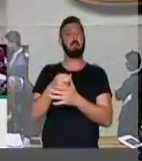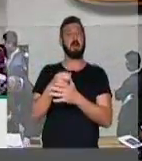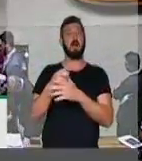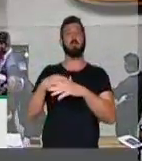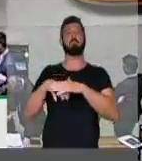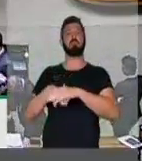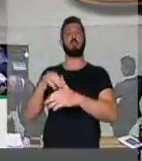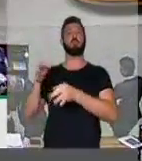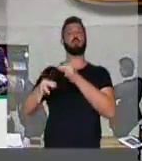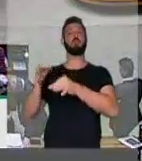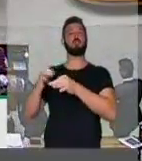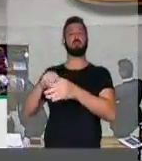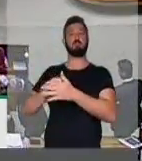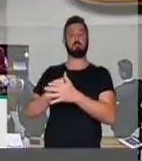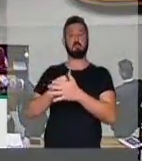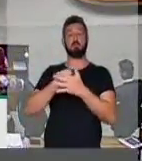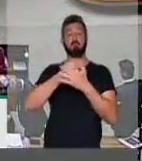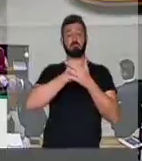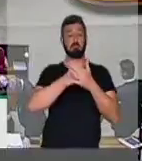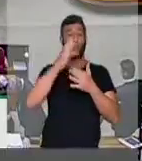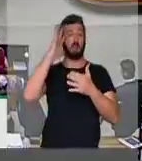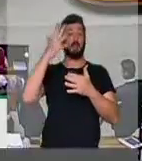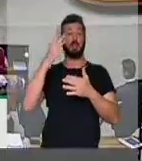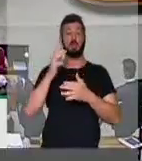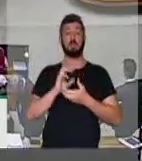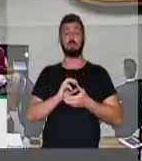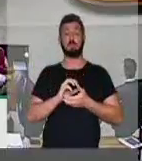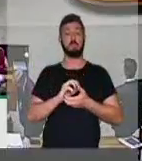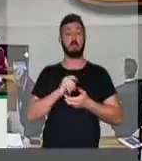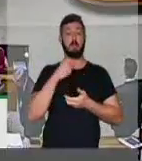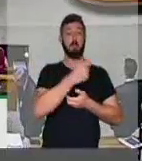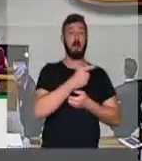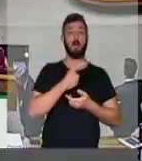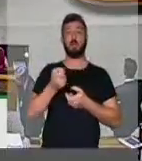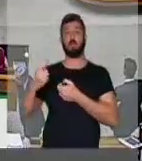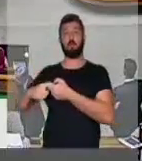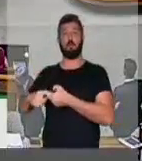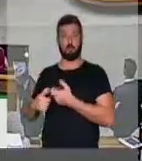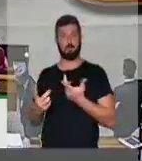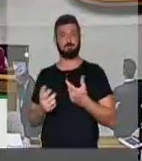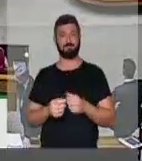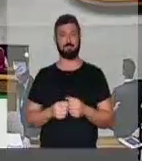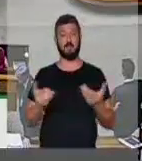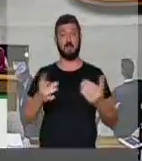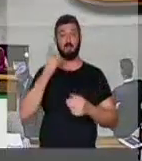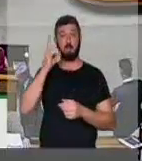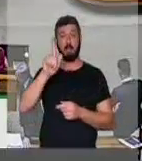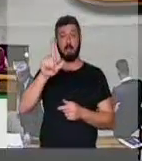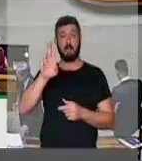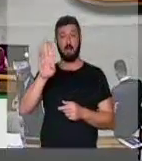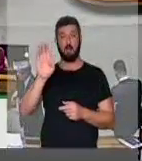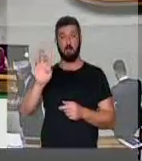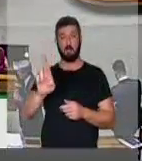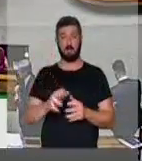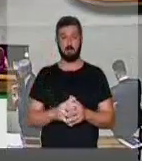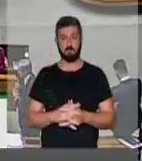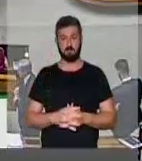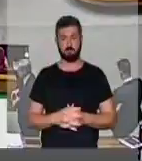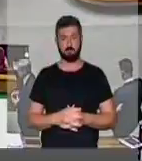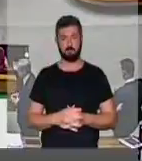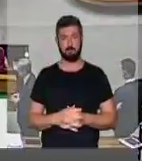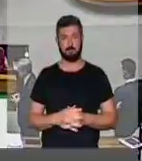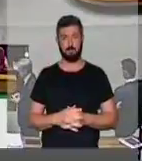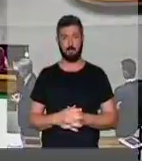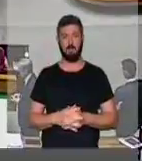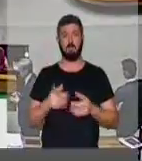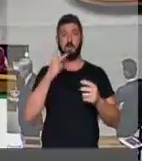sob a guarda da Justiça até que ela se decida sobre um assunto que está em disputa. Agora, deputado Glauber Braga, do pessoal do